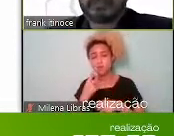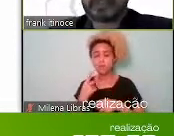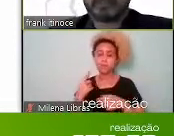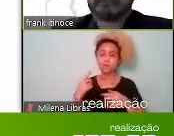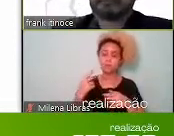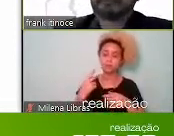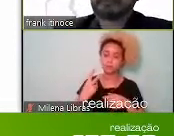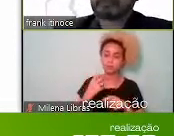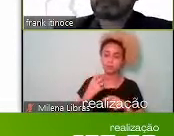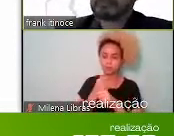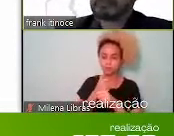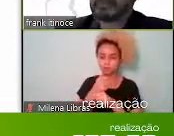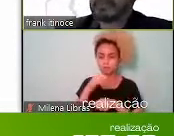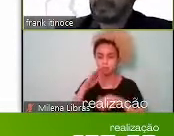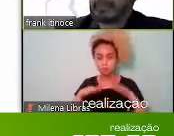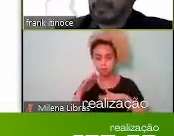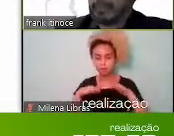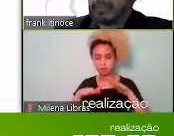tipo de ocupação.